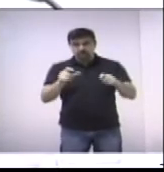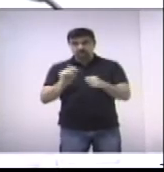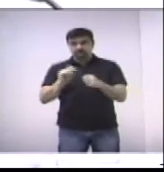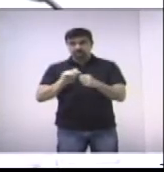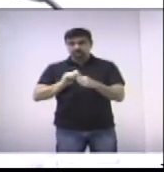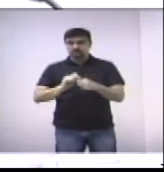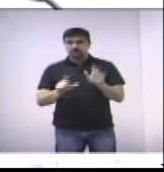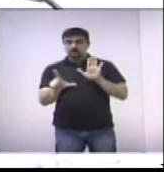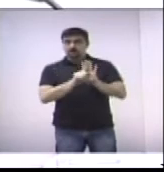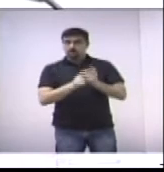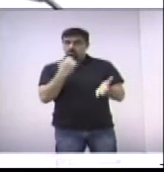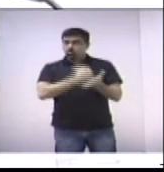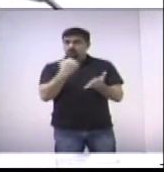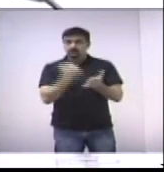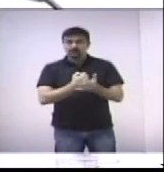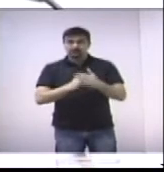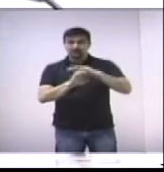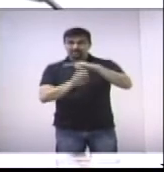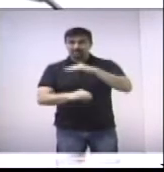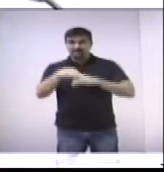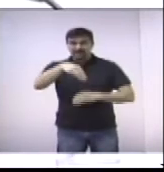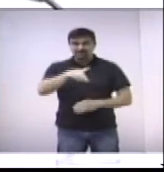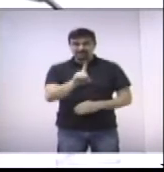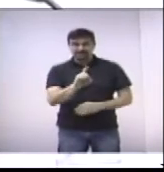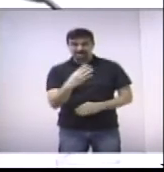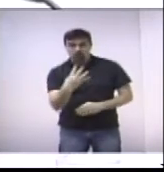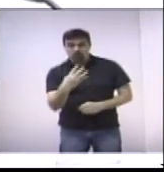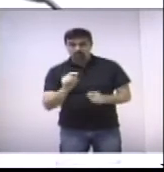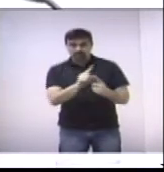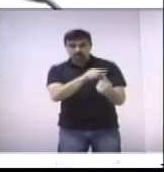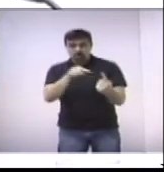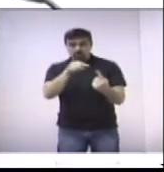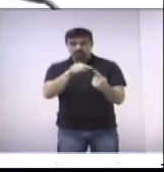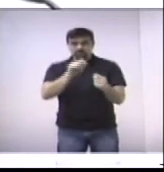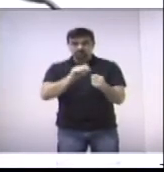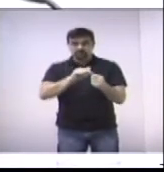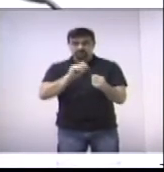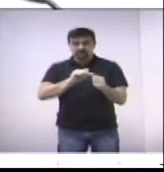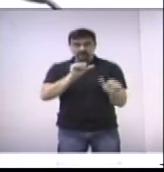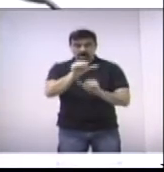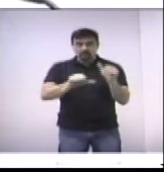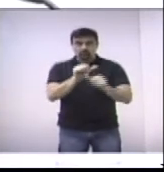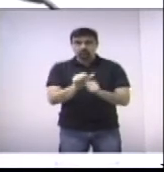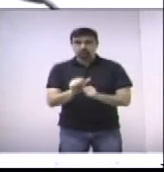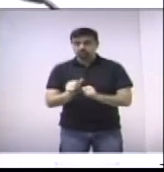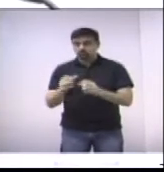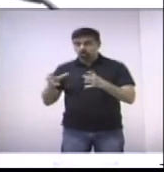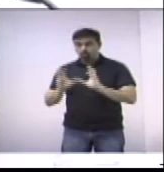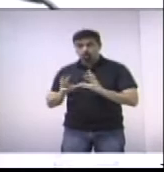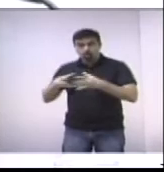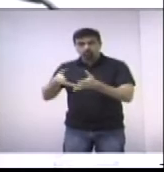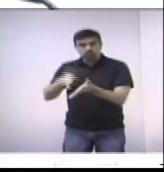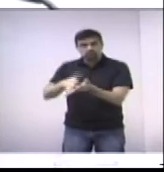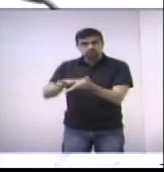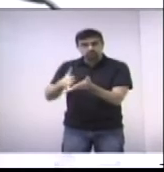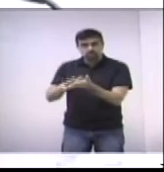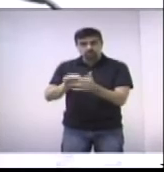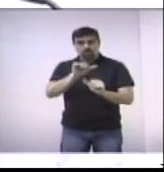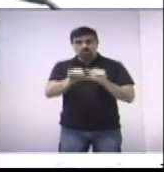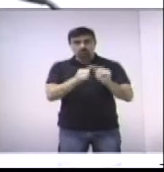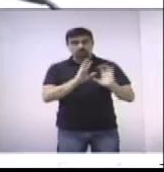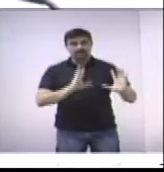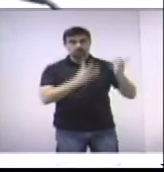na ilegal contratação da MD4, objetivou com a troca da expressão desfile de escola de samba para a expressão